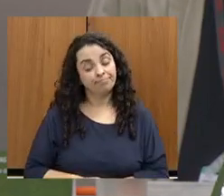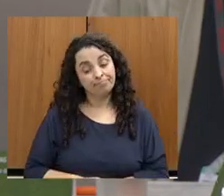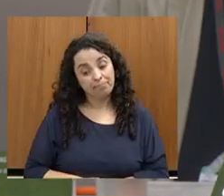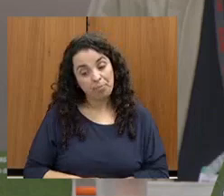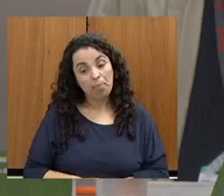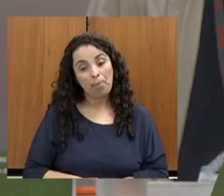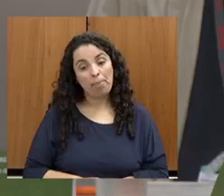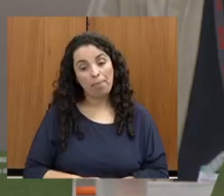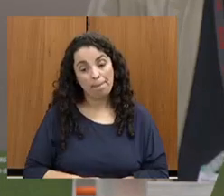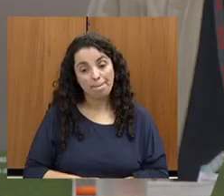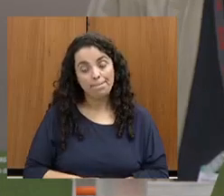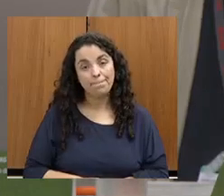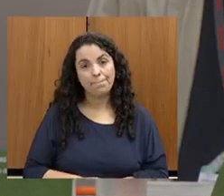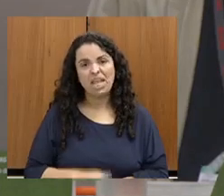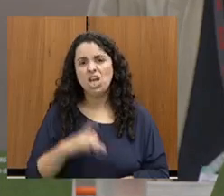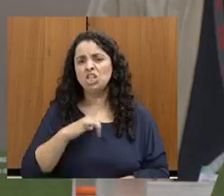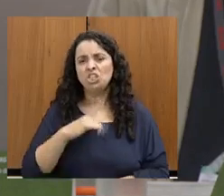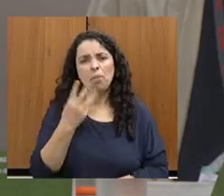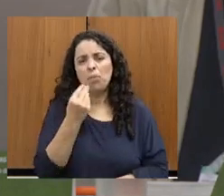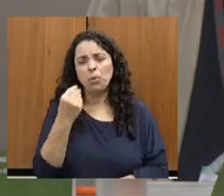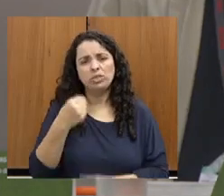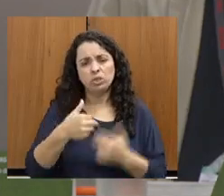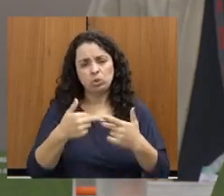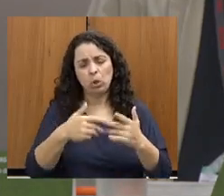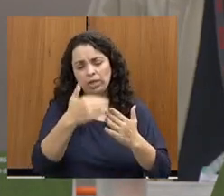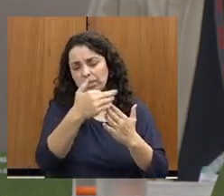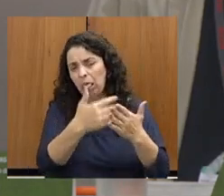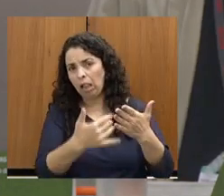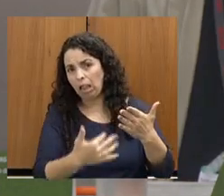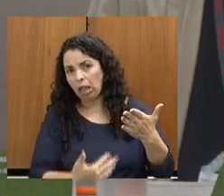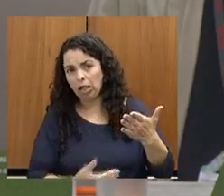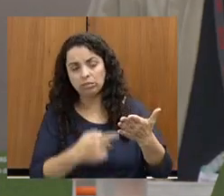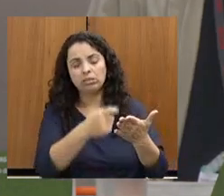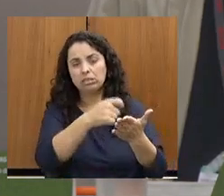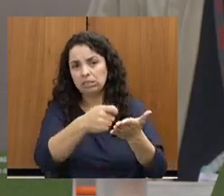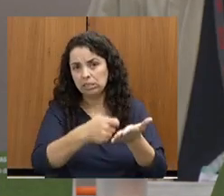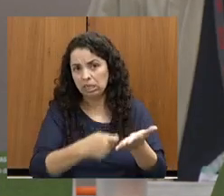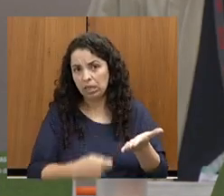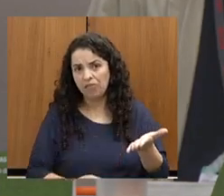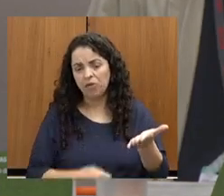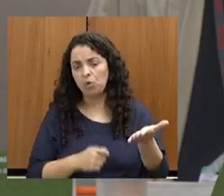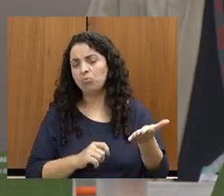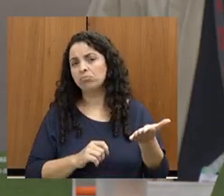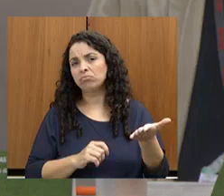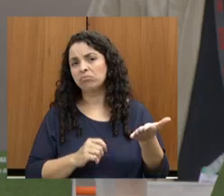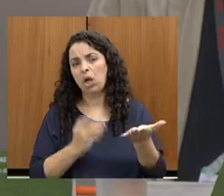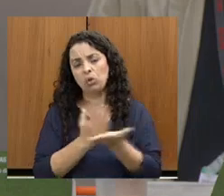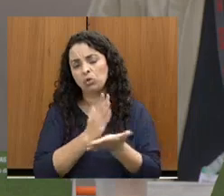além do que eu tinha escrito previamente, eu vou pular algumas partes aqui, com certeza eu já disse.